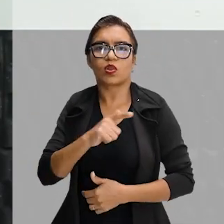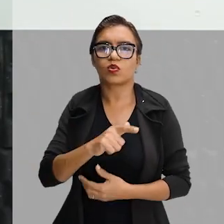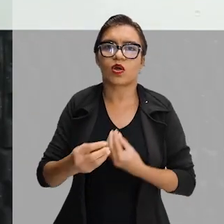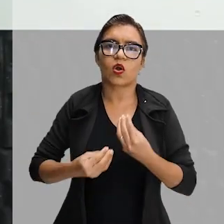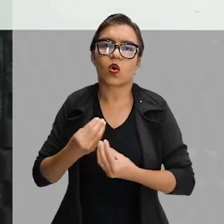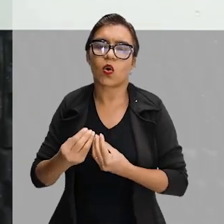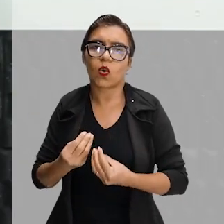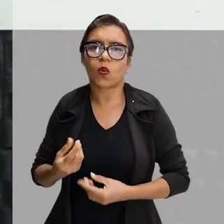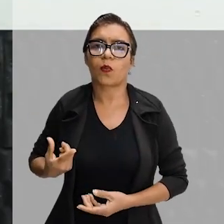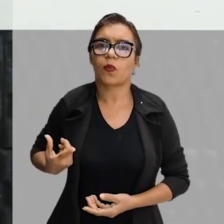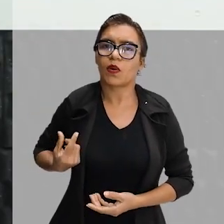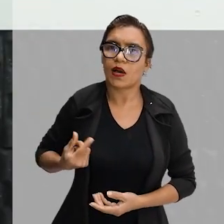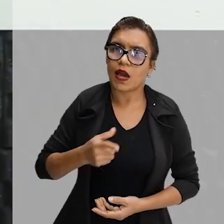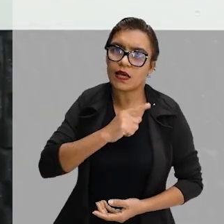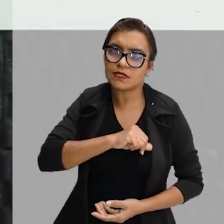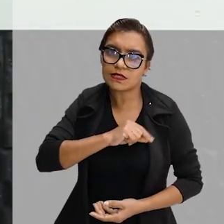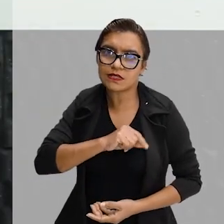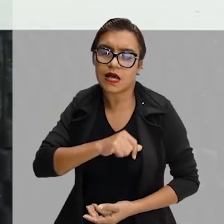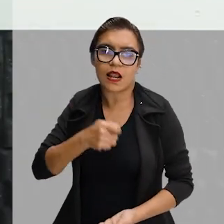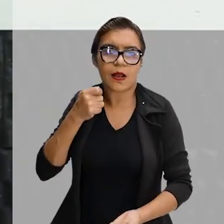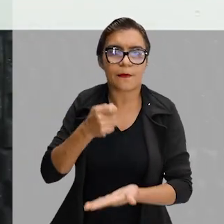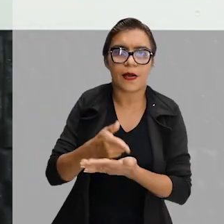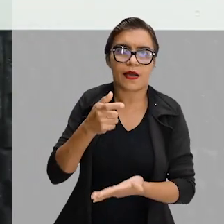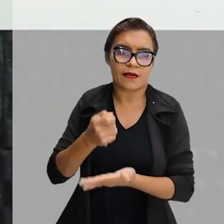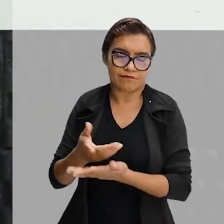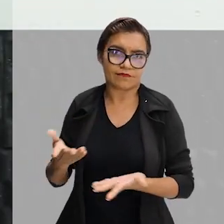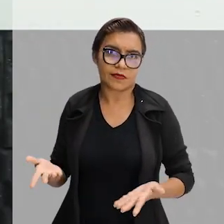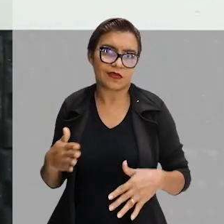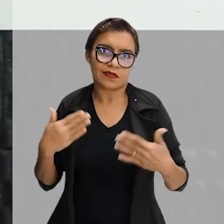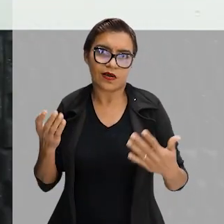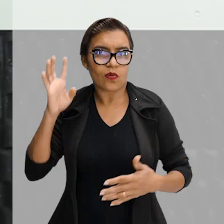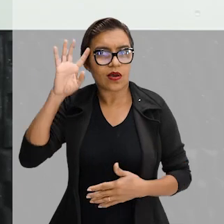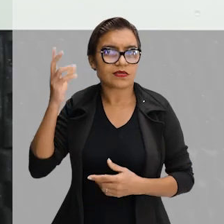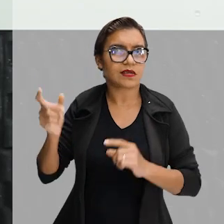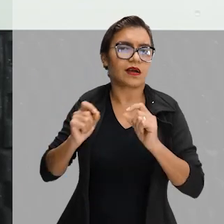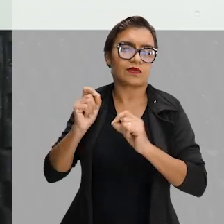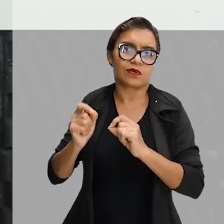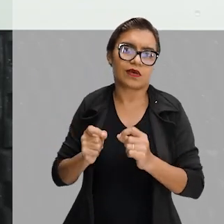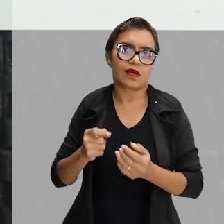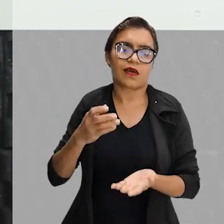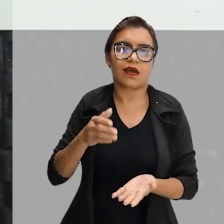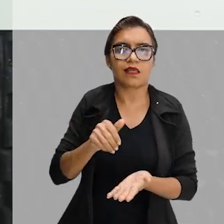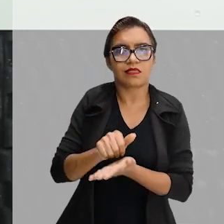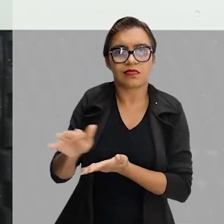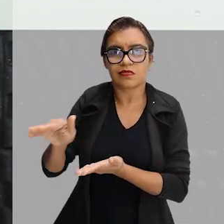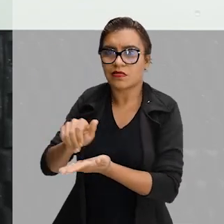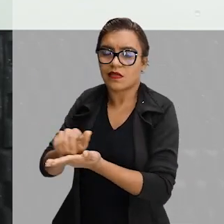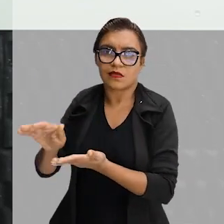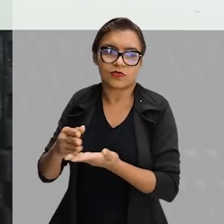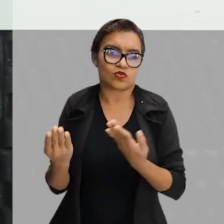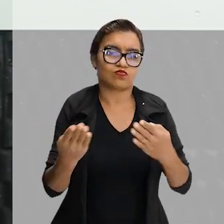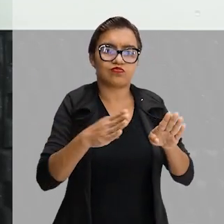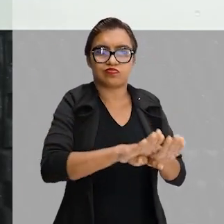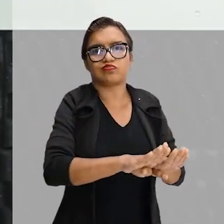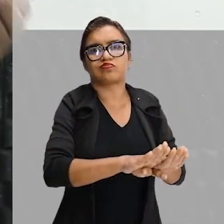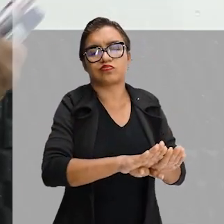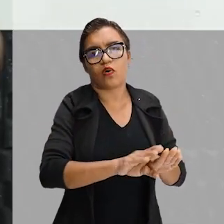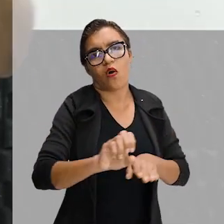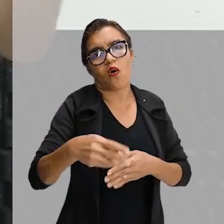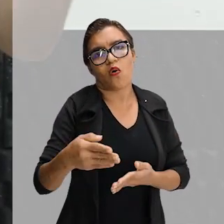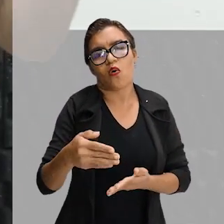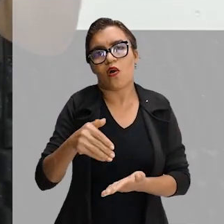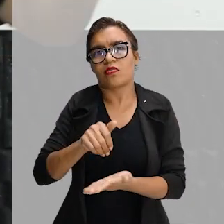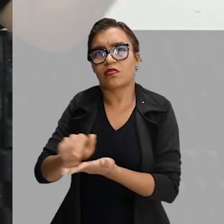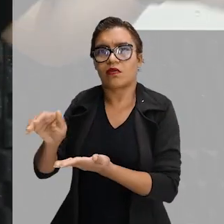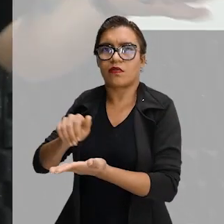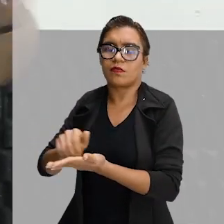salários dos seus contribuintes, dos seus colaboradores. E o resultado foi a demissão. Fecharam as portas ou